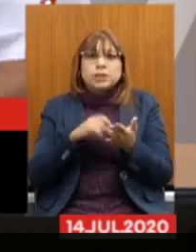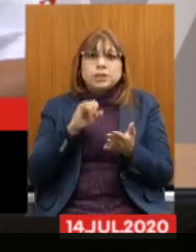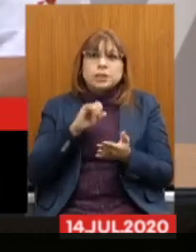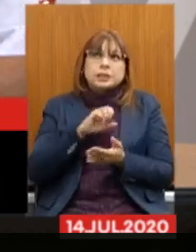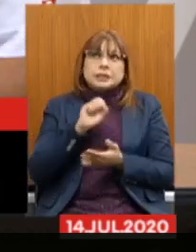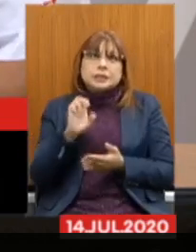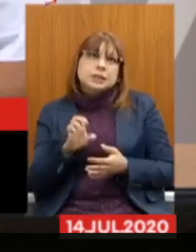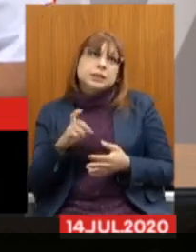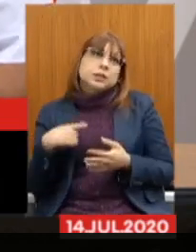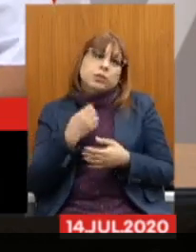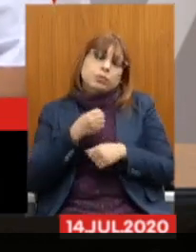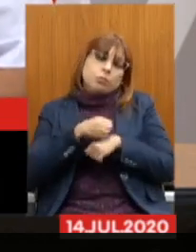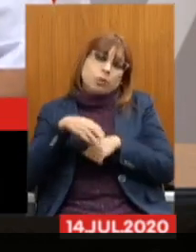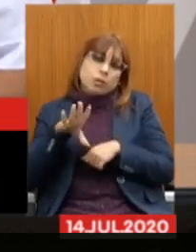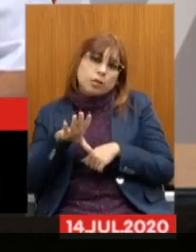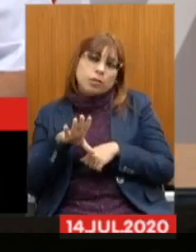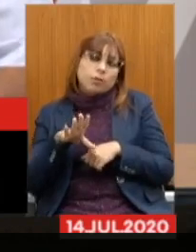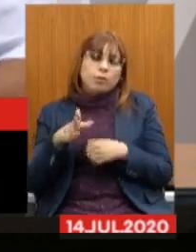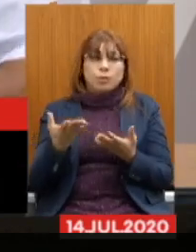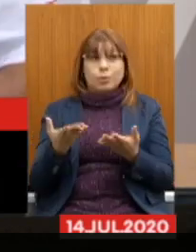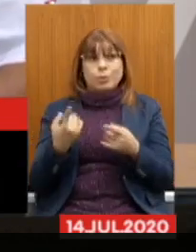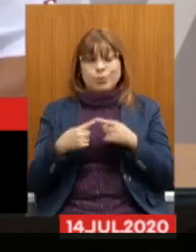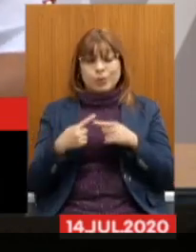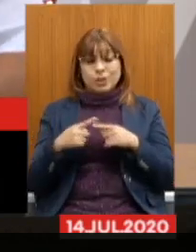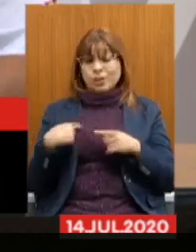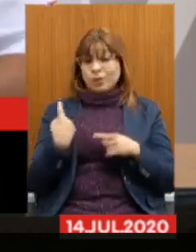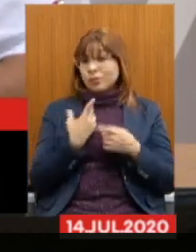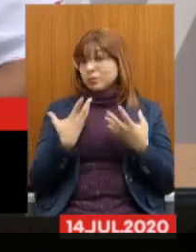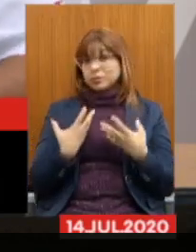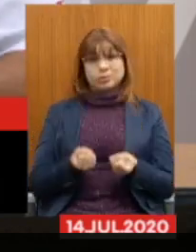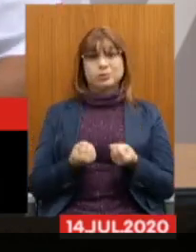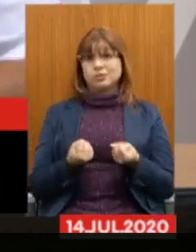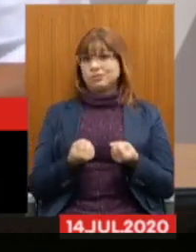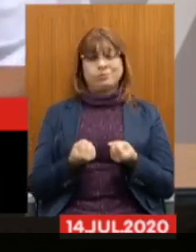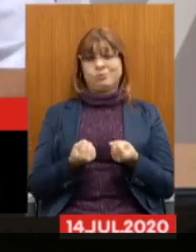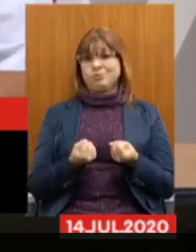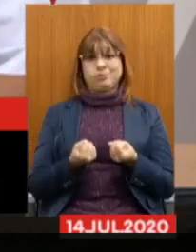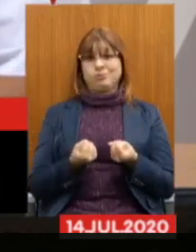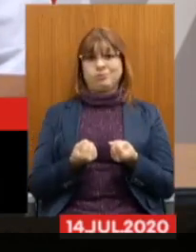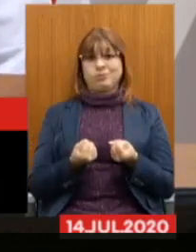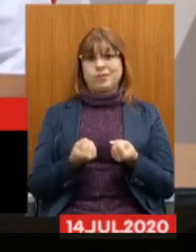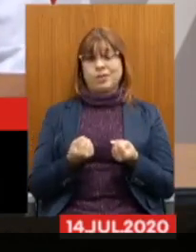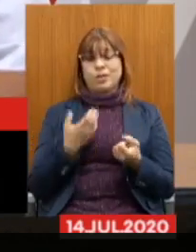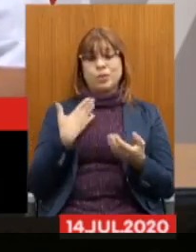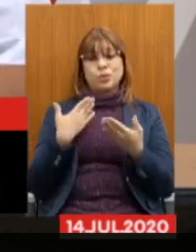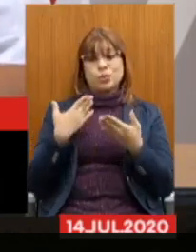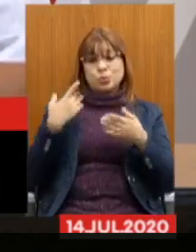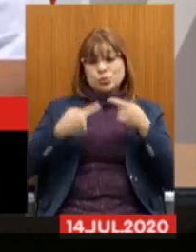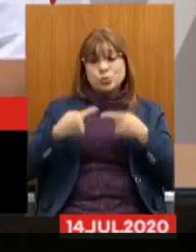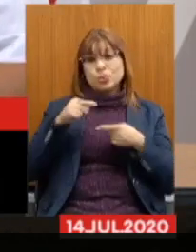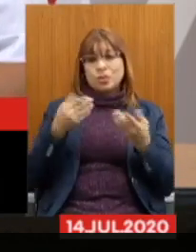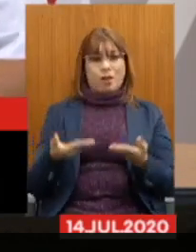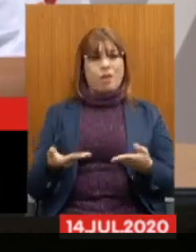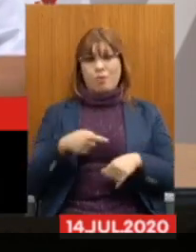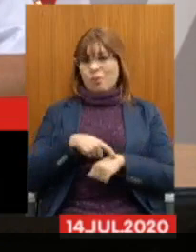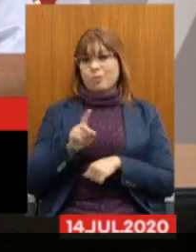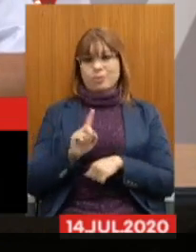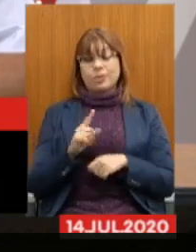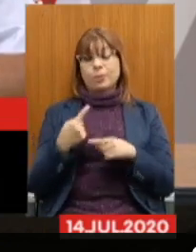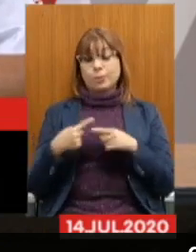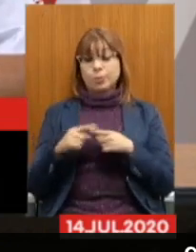mandar, uma vez que nós não aceitamos esse momento vivido. Por quê? As